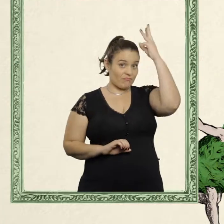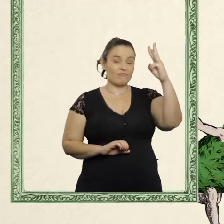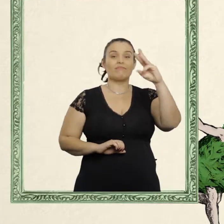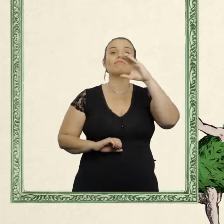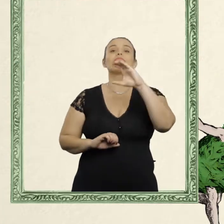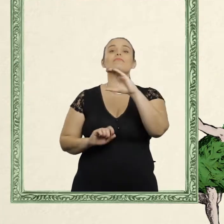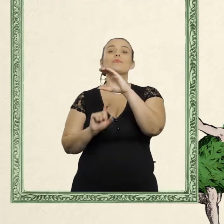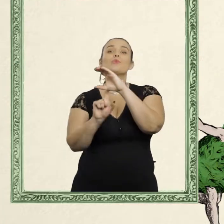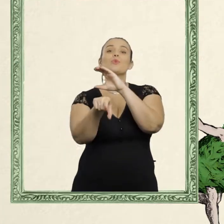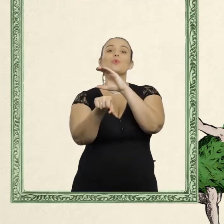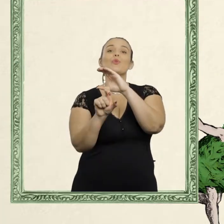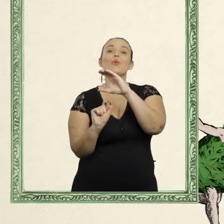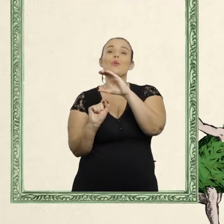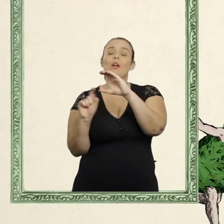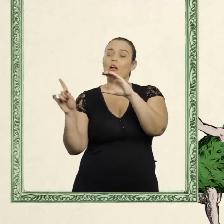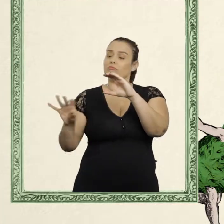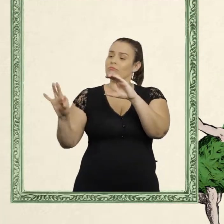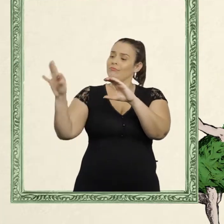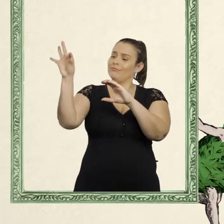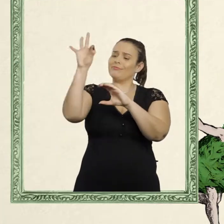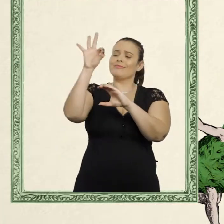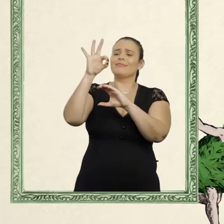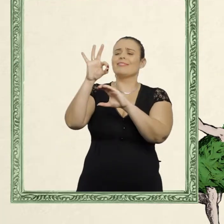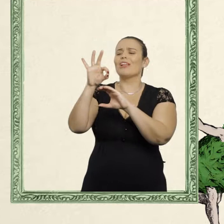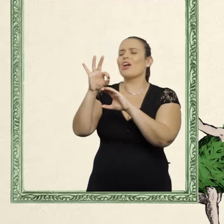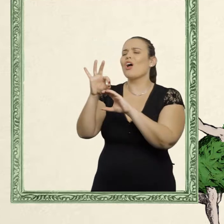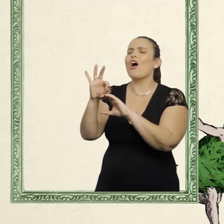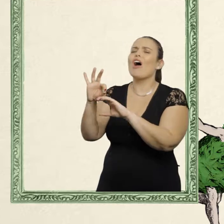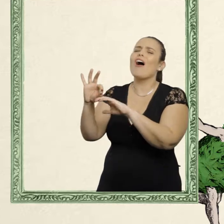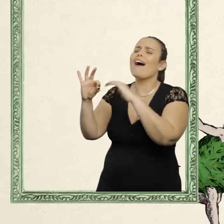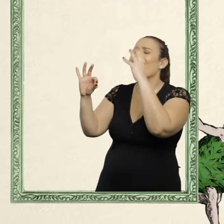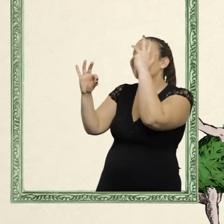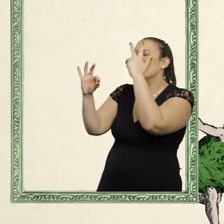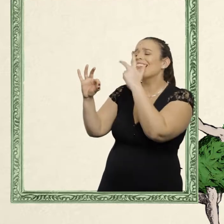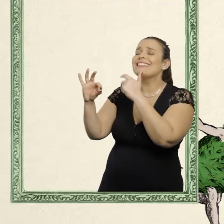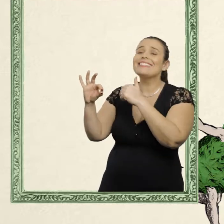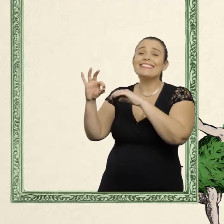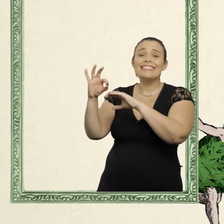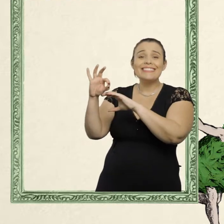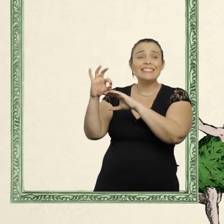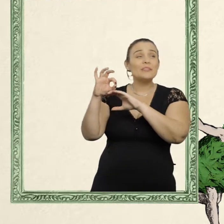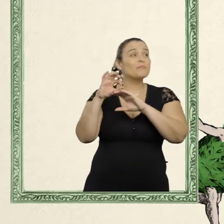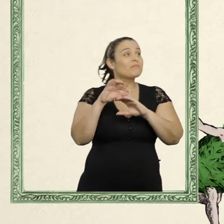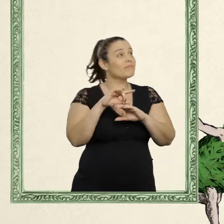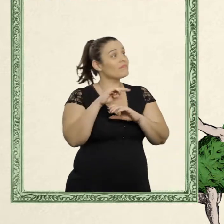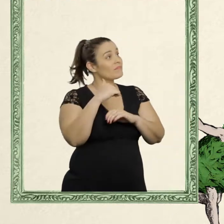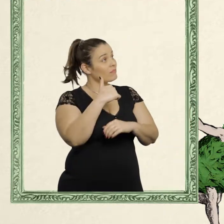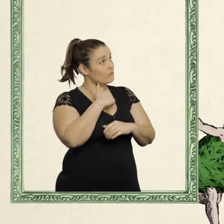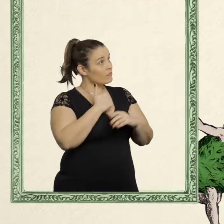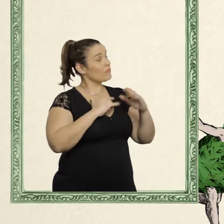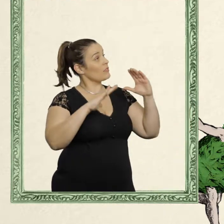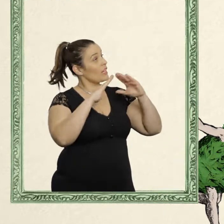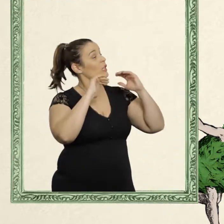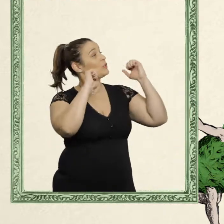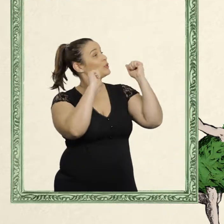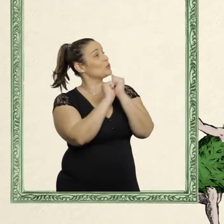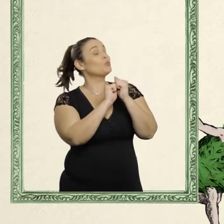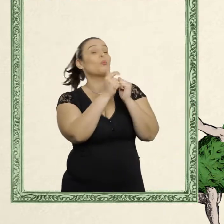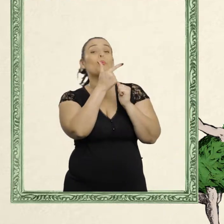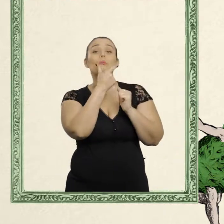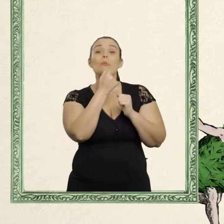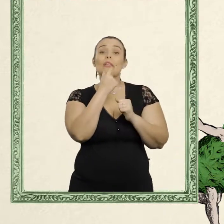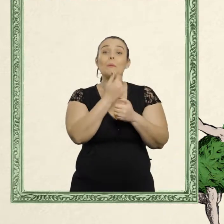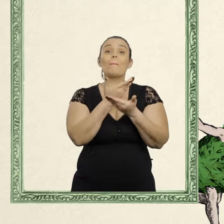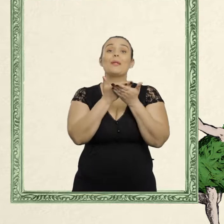viu o sininho pousando sobre um relógio cuco e achou a fadinha linda. Peter contou para Wendy que morava com os